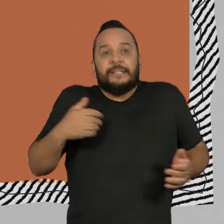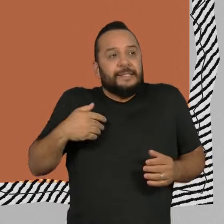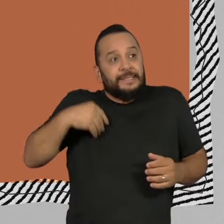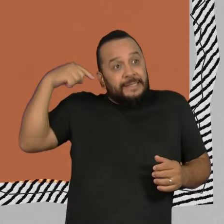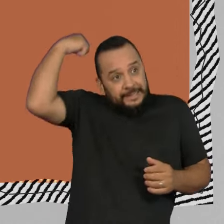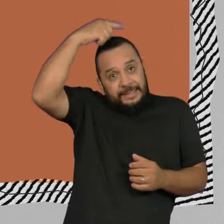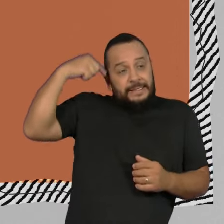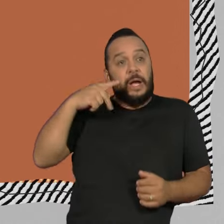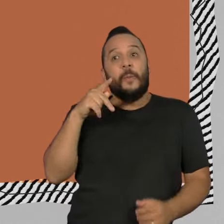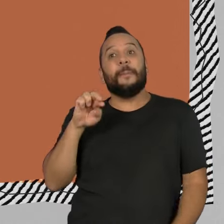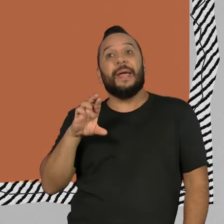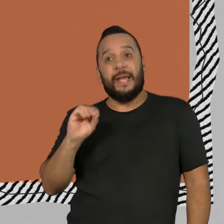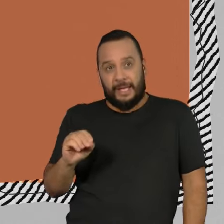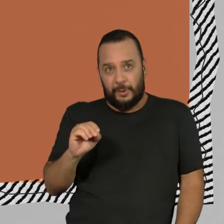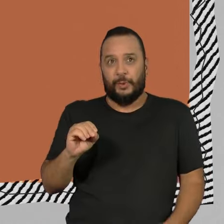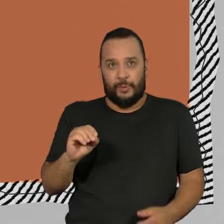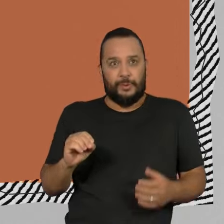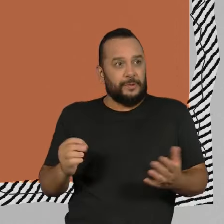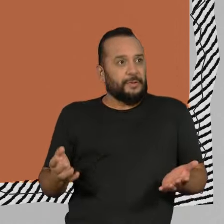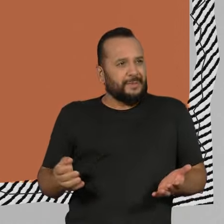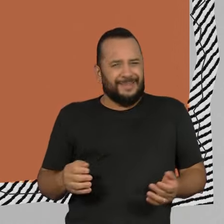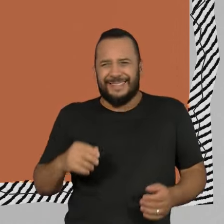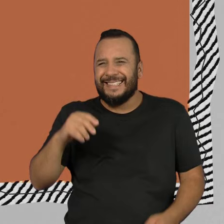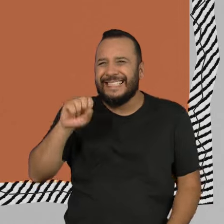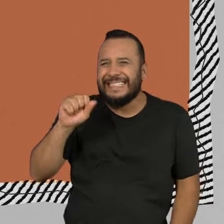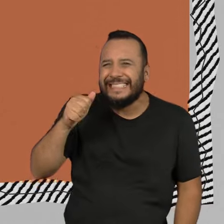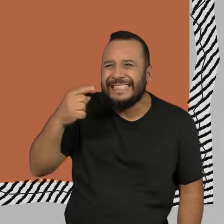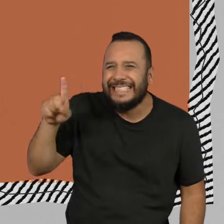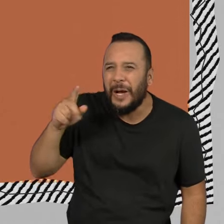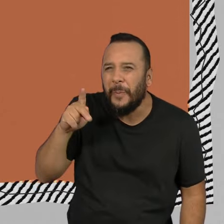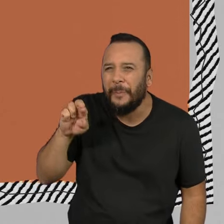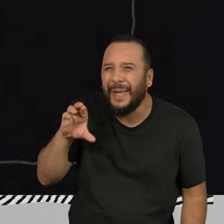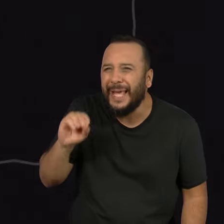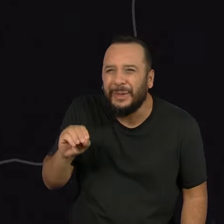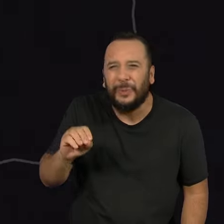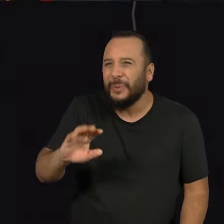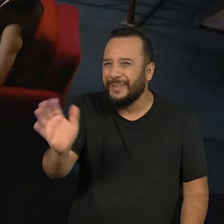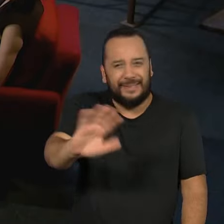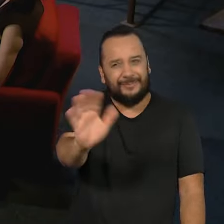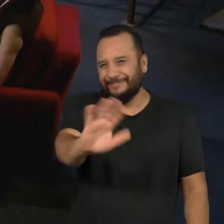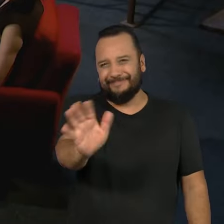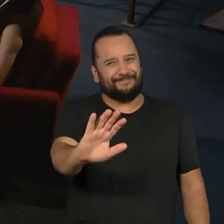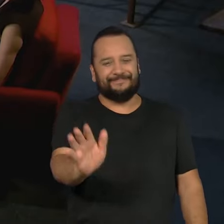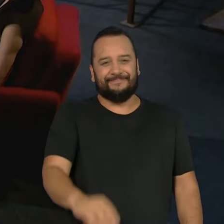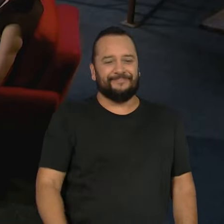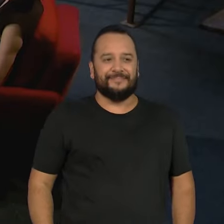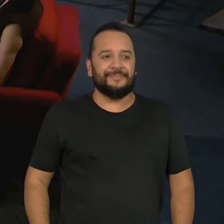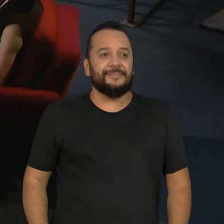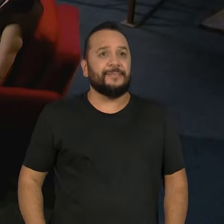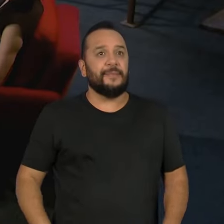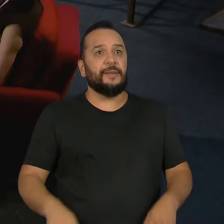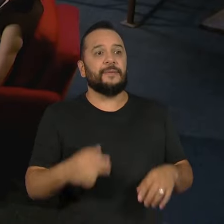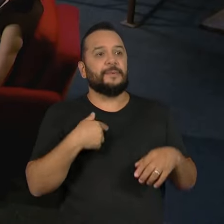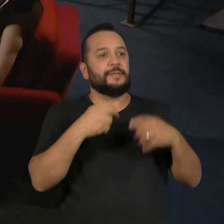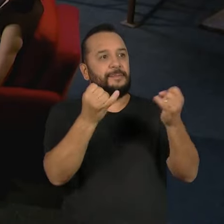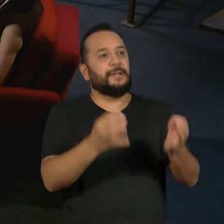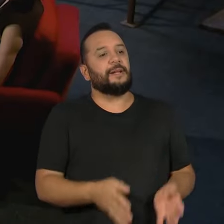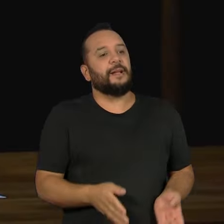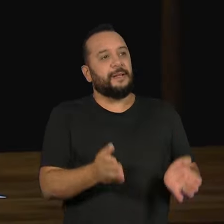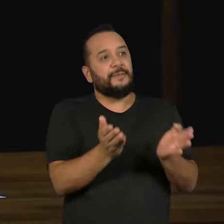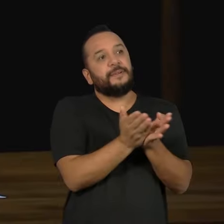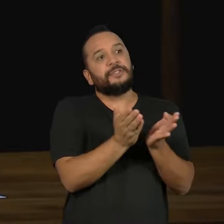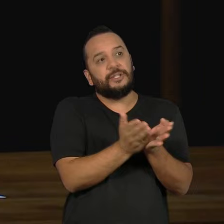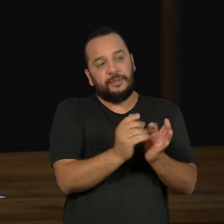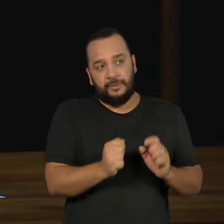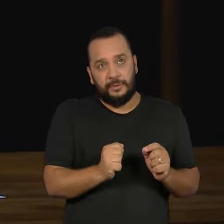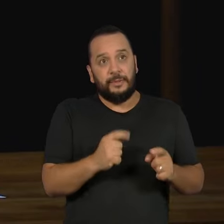Sapucaí hã São Pedro do Sapucaí São Pedro do Sapucaí não vamos falar então dos Evangelhos porque eu percebo às vezes